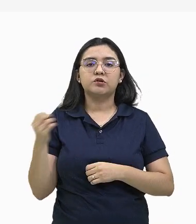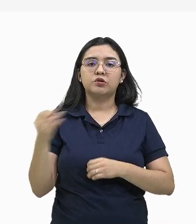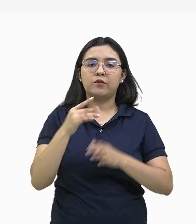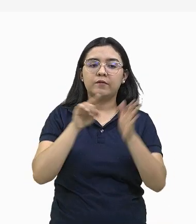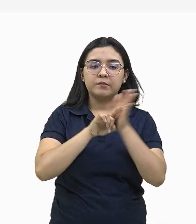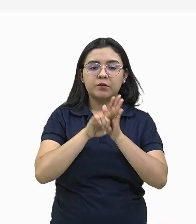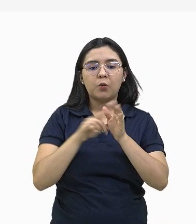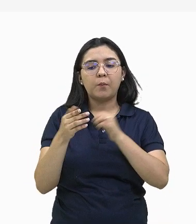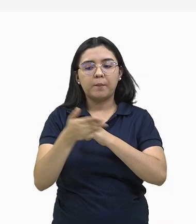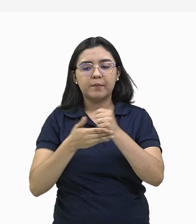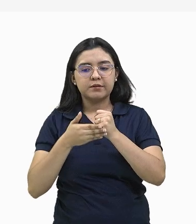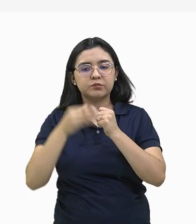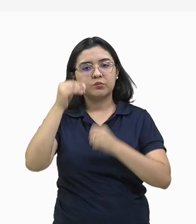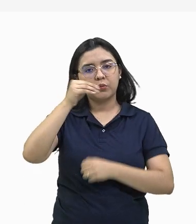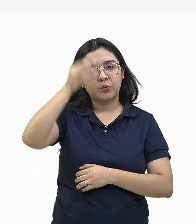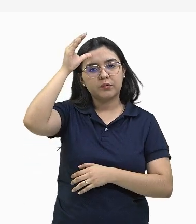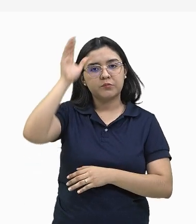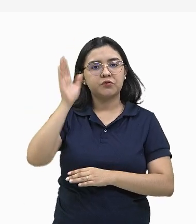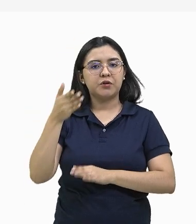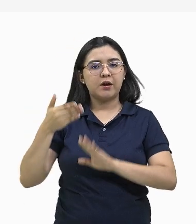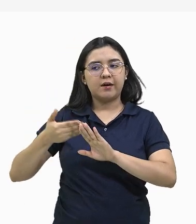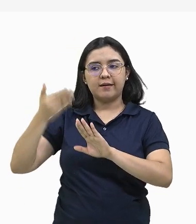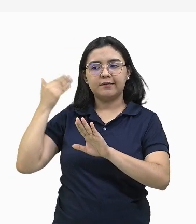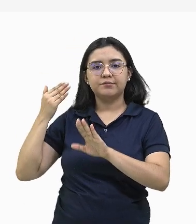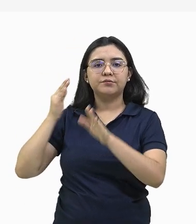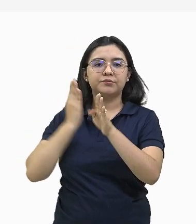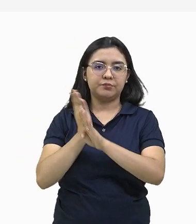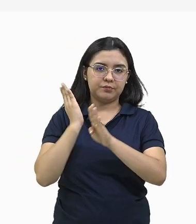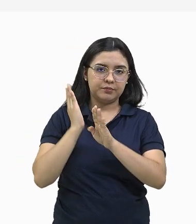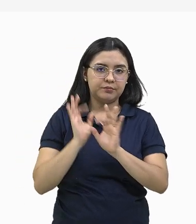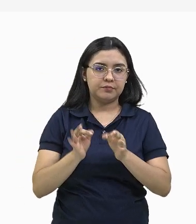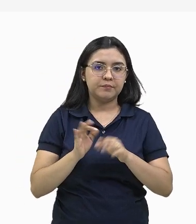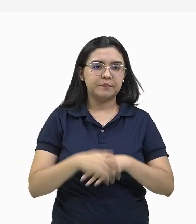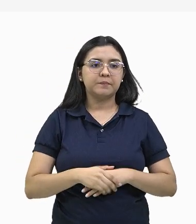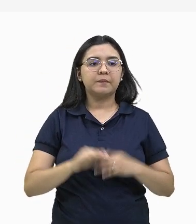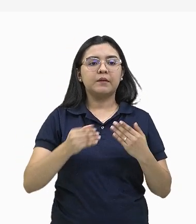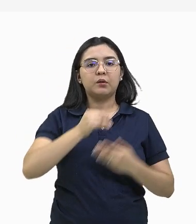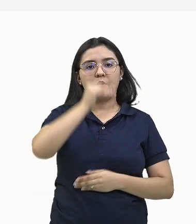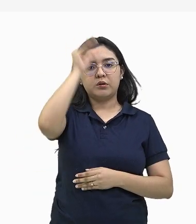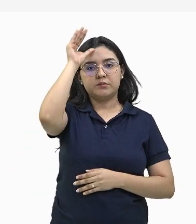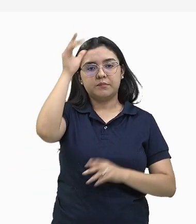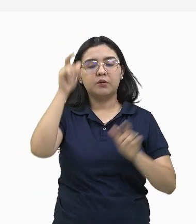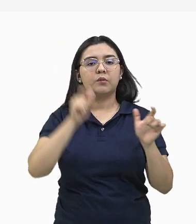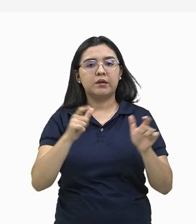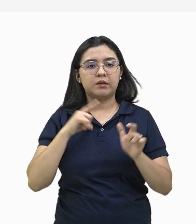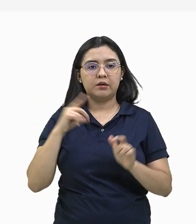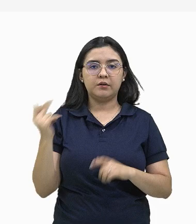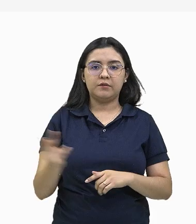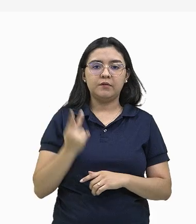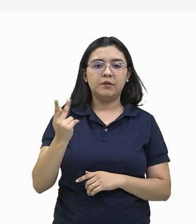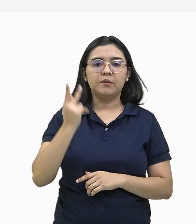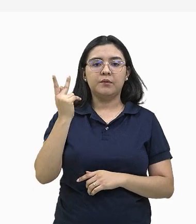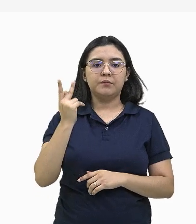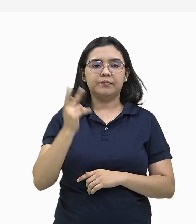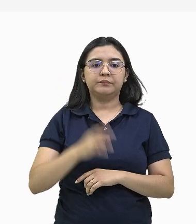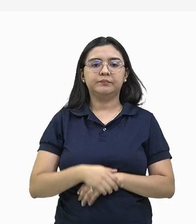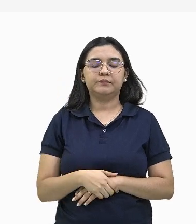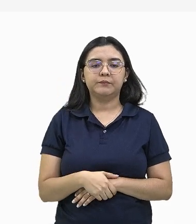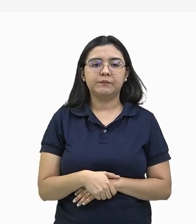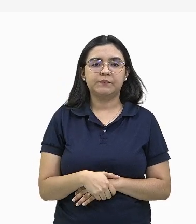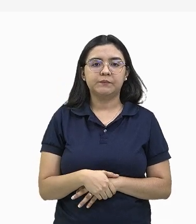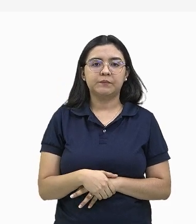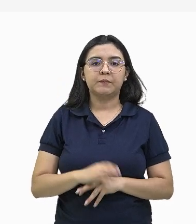naquele conhecimento que já foi descoberto. O conhecimento local tem valor, então,